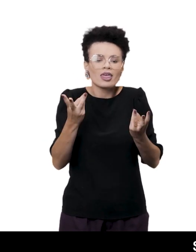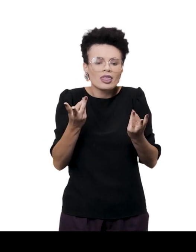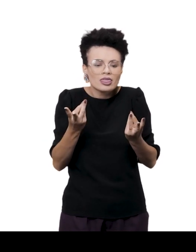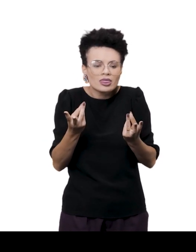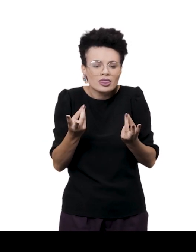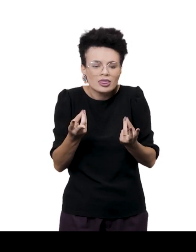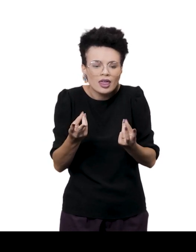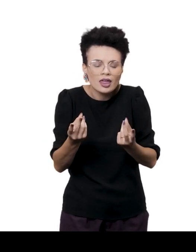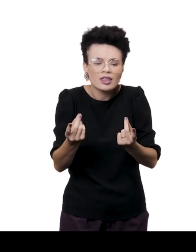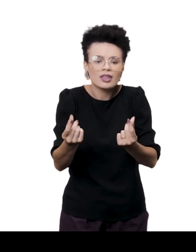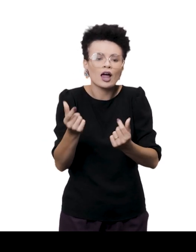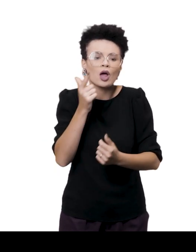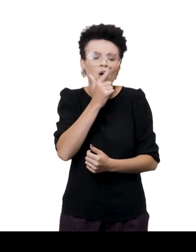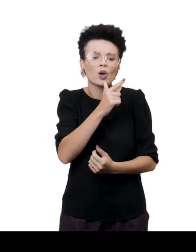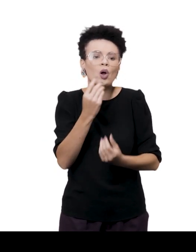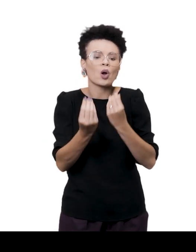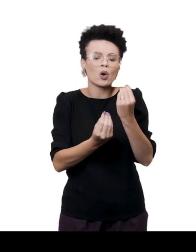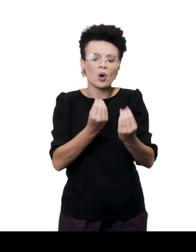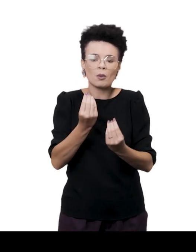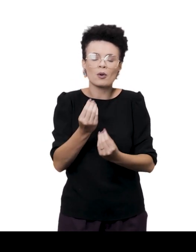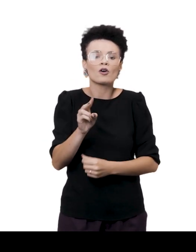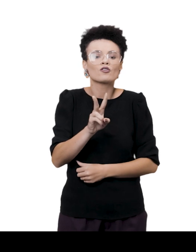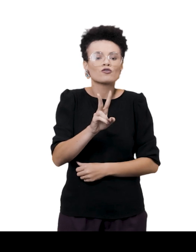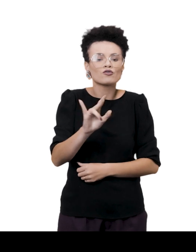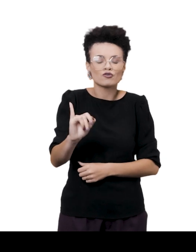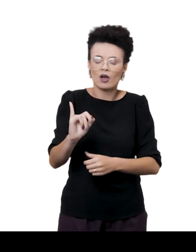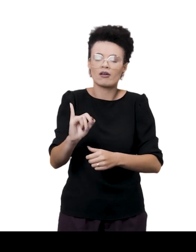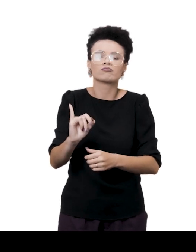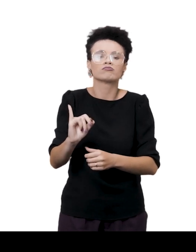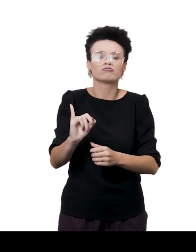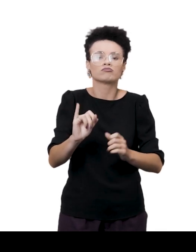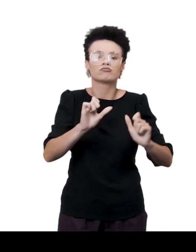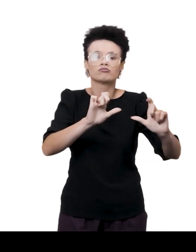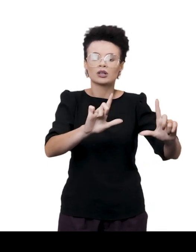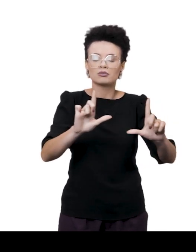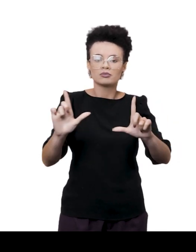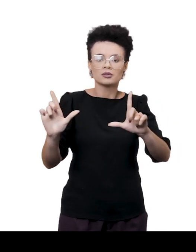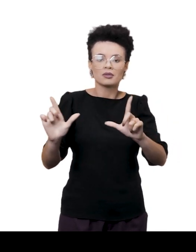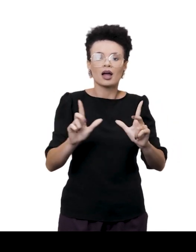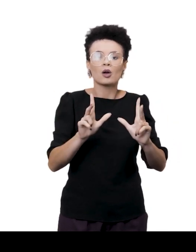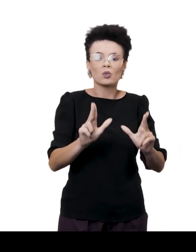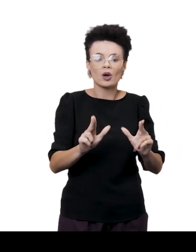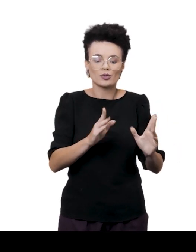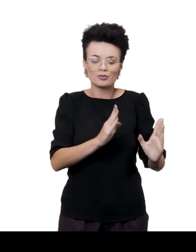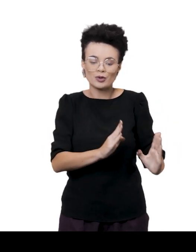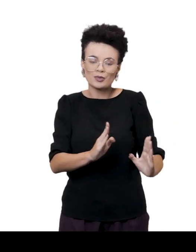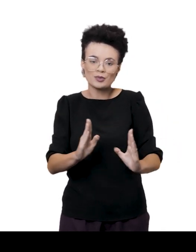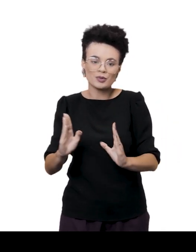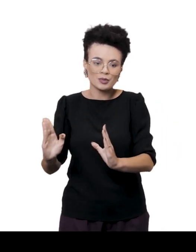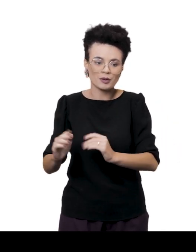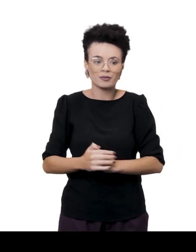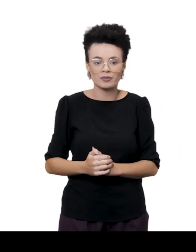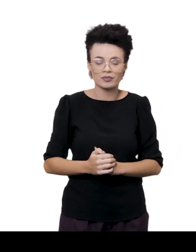elas. Um detalhe na expografia desta sala que cria continuidade no trajeto.